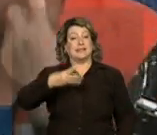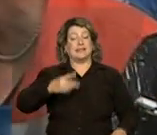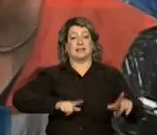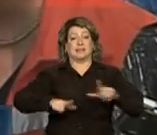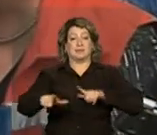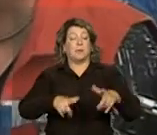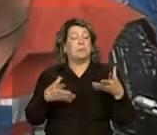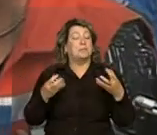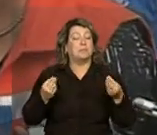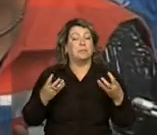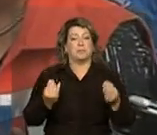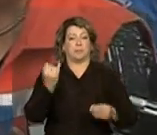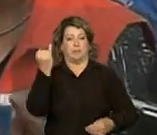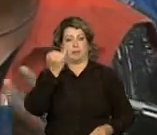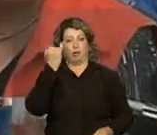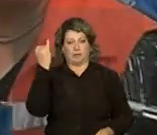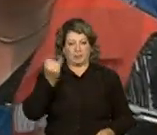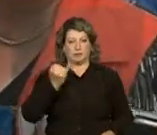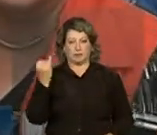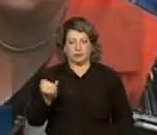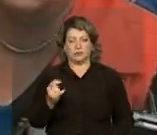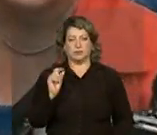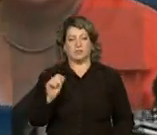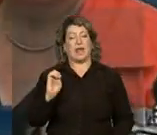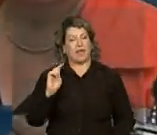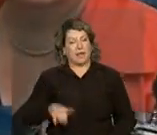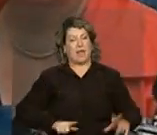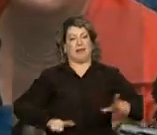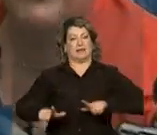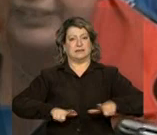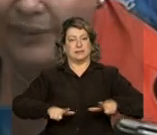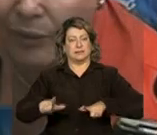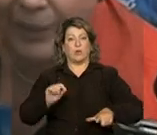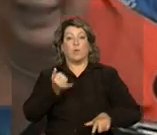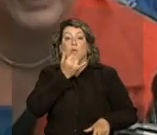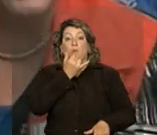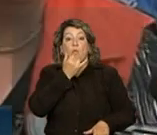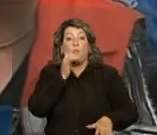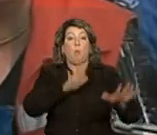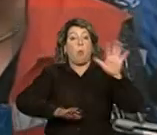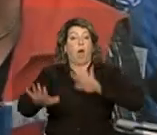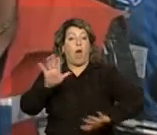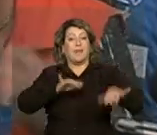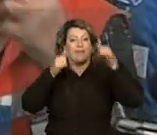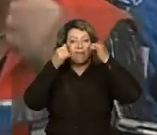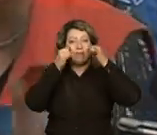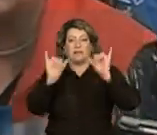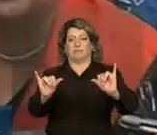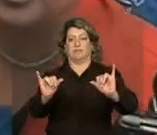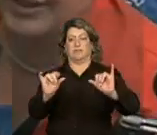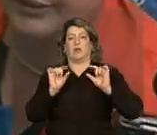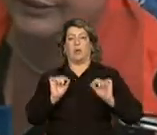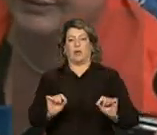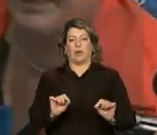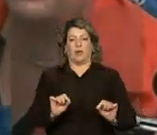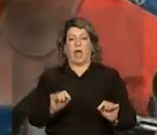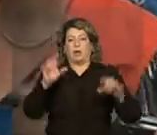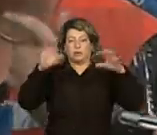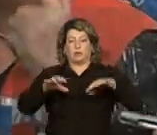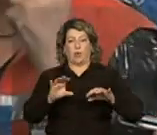que é muito importante, é a ação de prevenção, é aquelas obras de contenção de